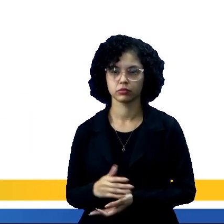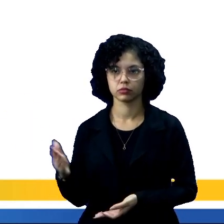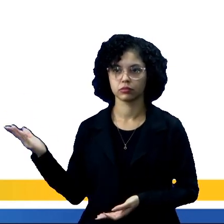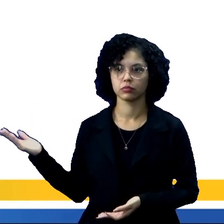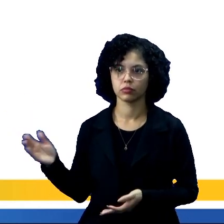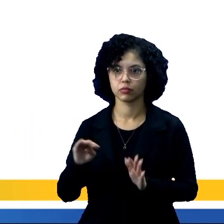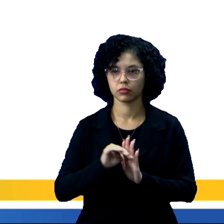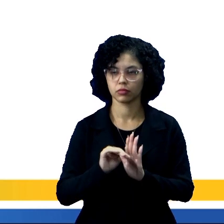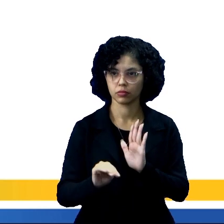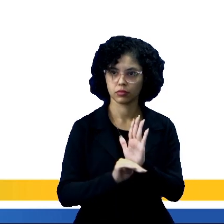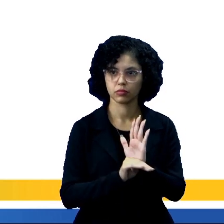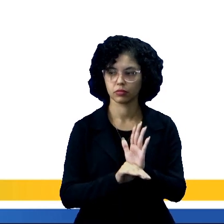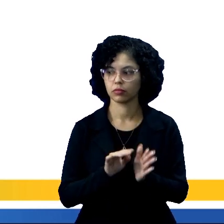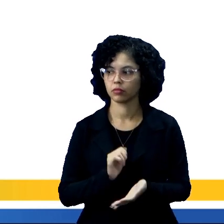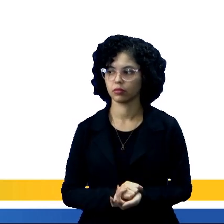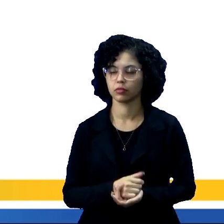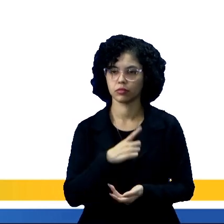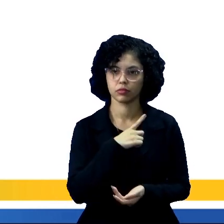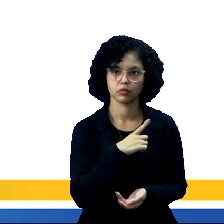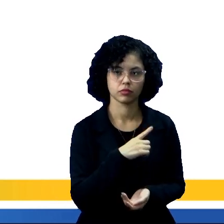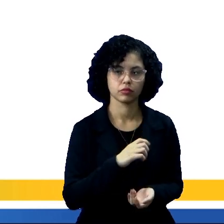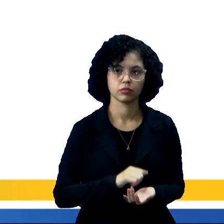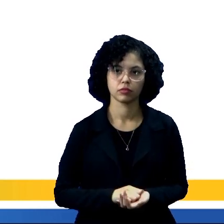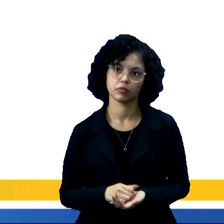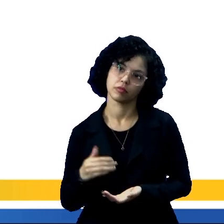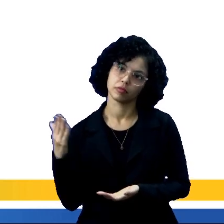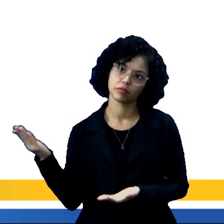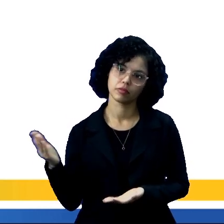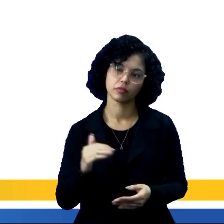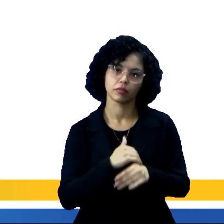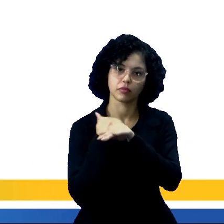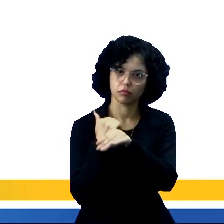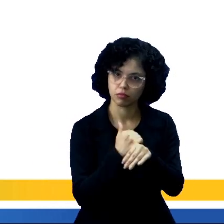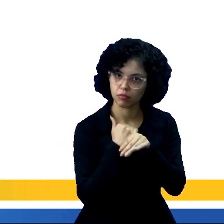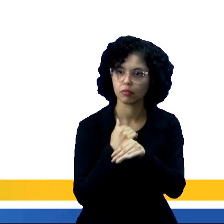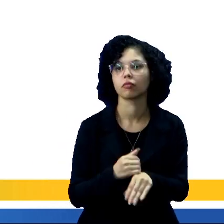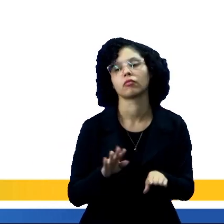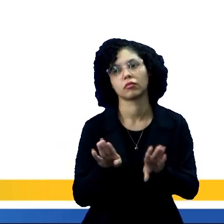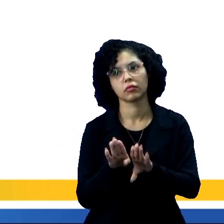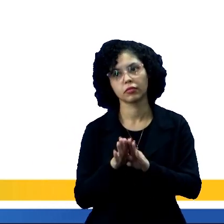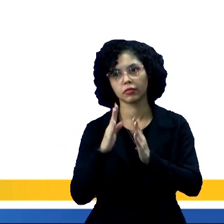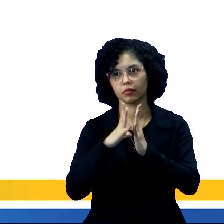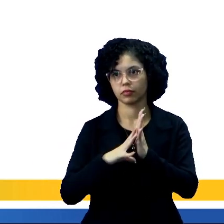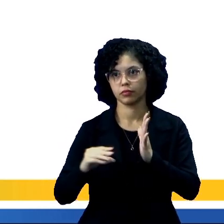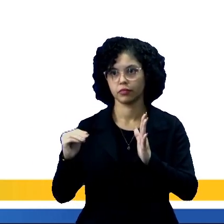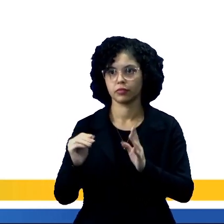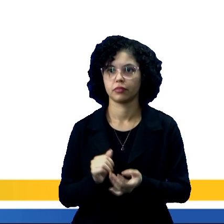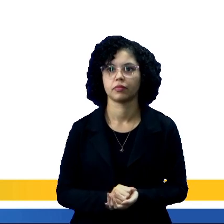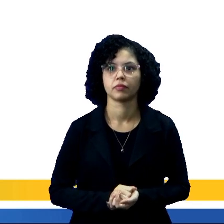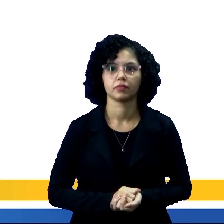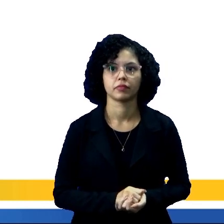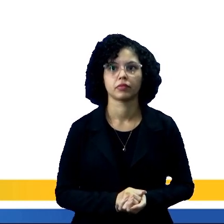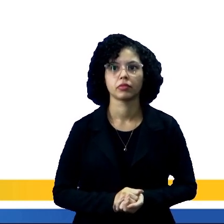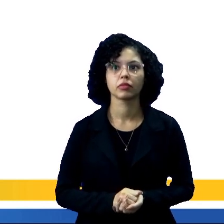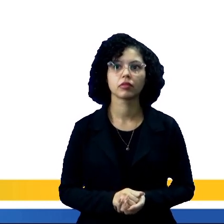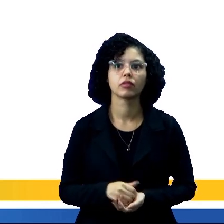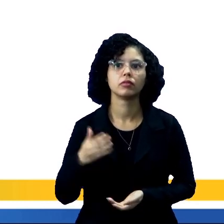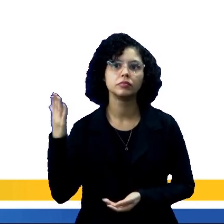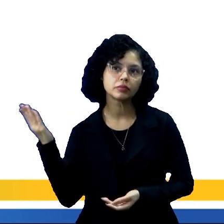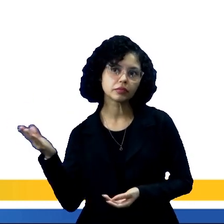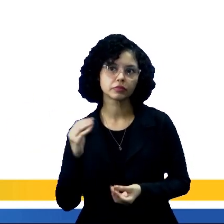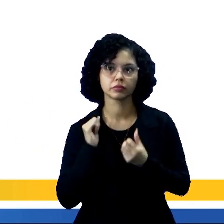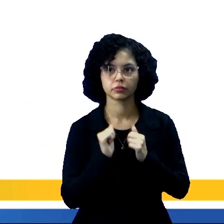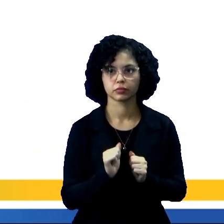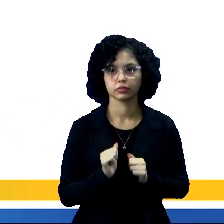a parte de baixo aí, ó. Então aí nós estamos falando da parte espelhada. Tudo bem? Então aí agora